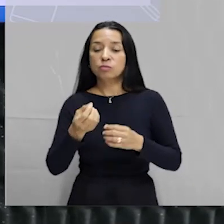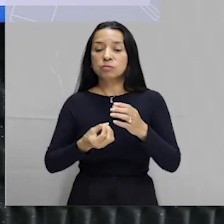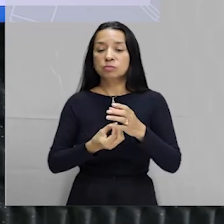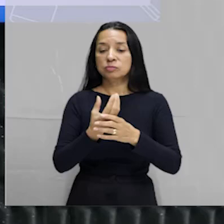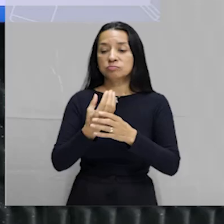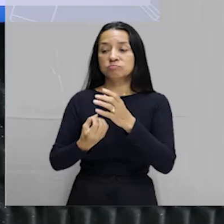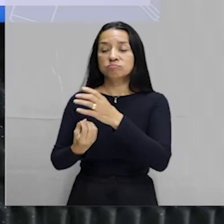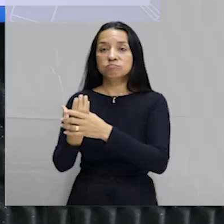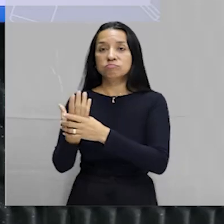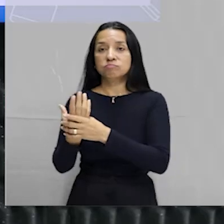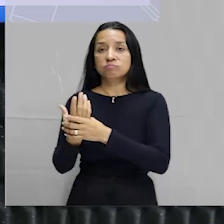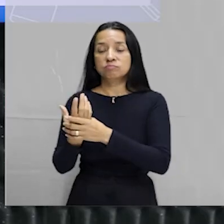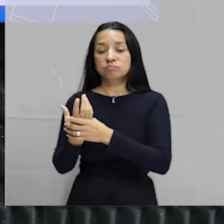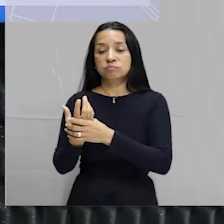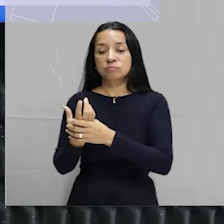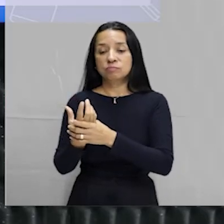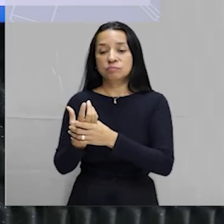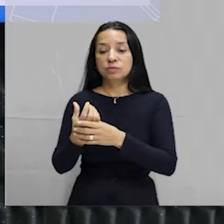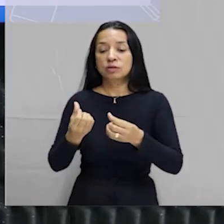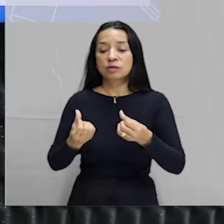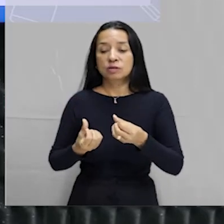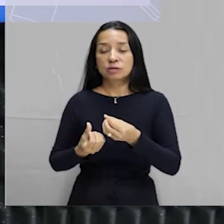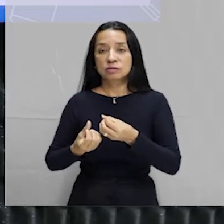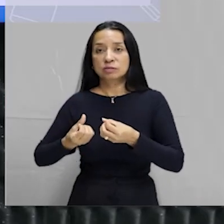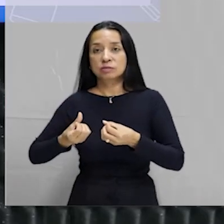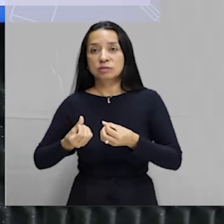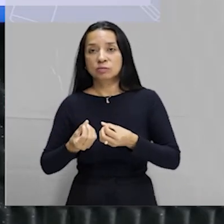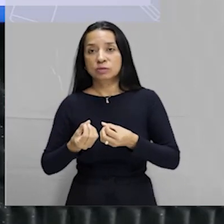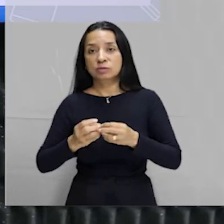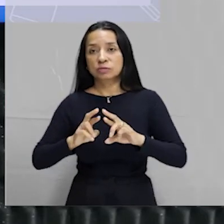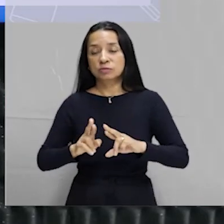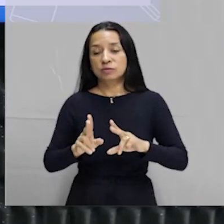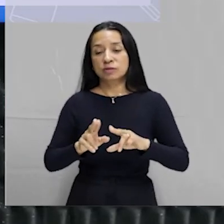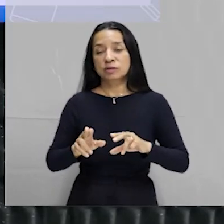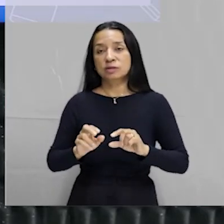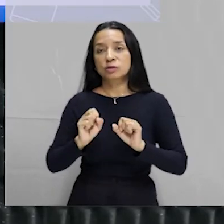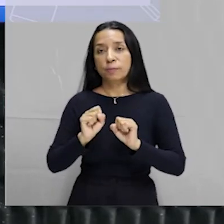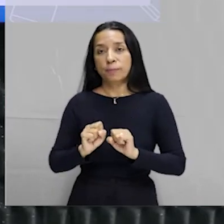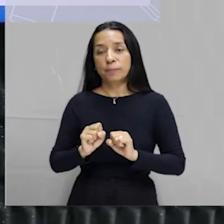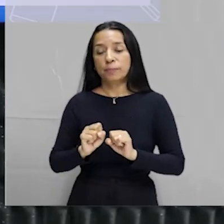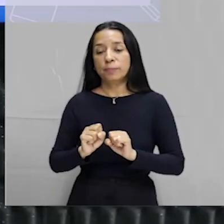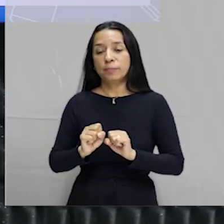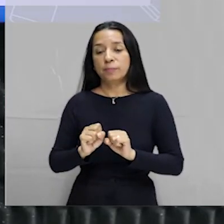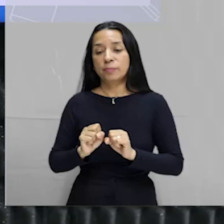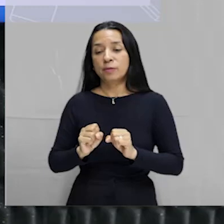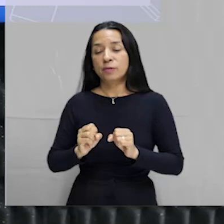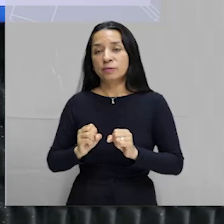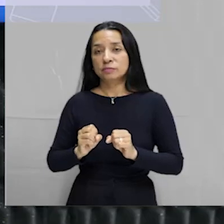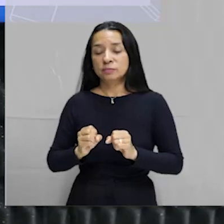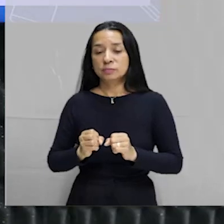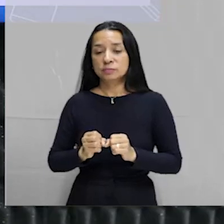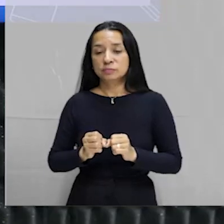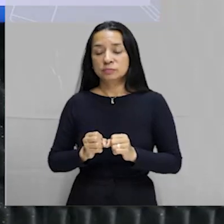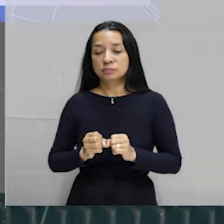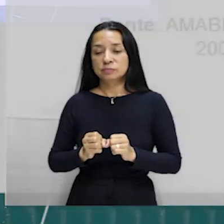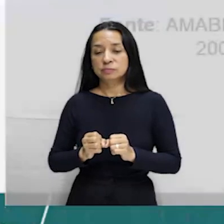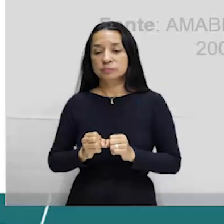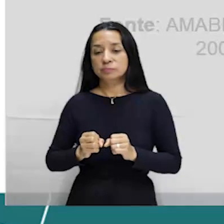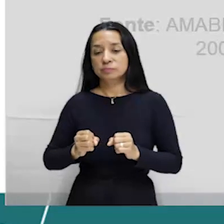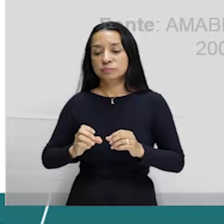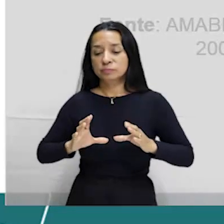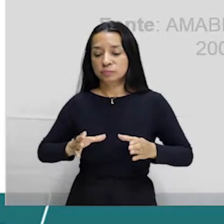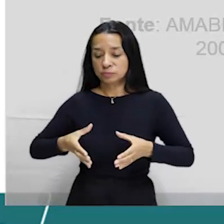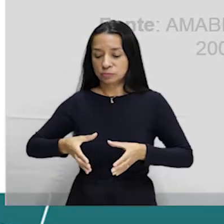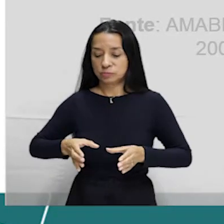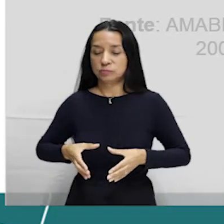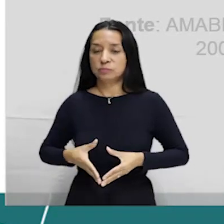embrião diferente. E esse embrião, ele pode se implantar, como no caso dos indivíduos que são dizigóticos, eles podem se